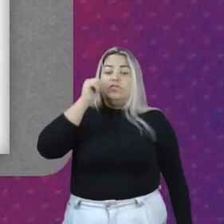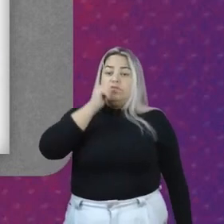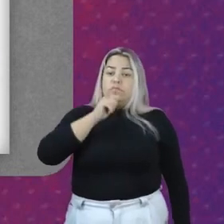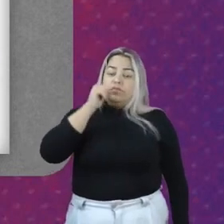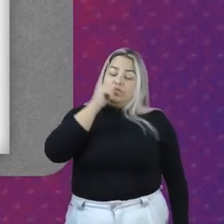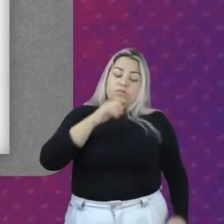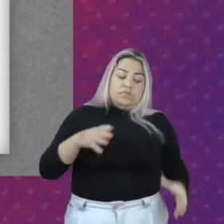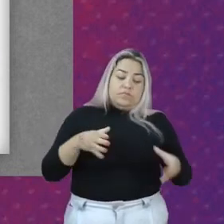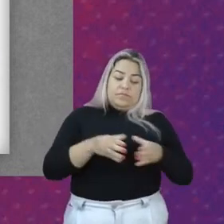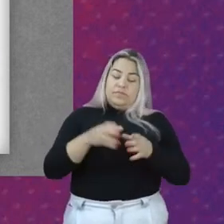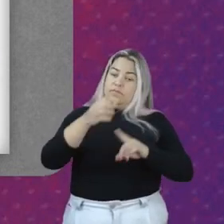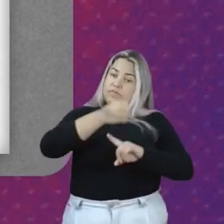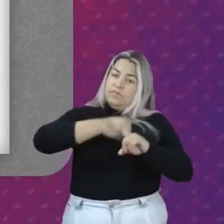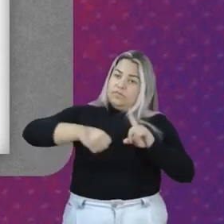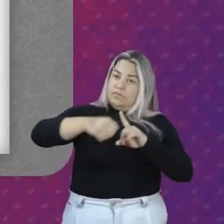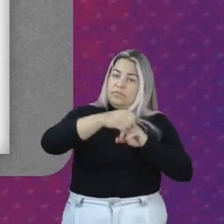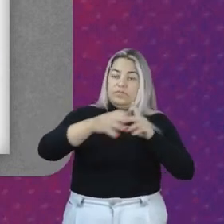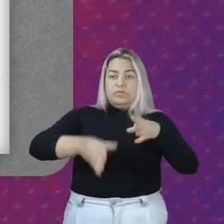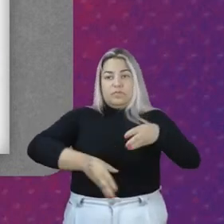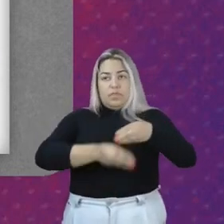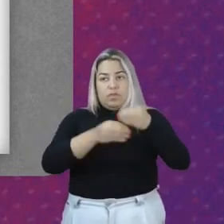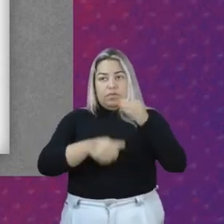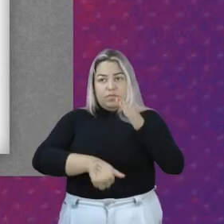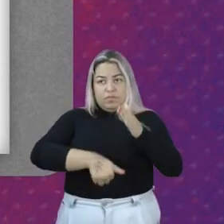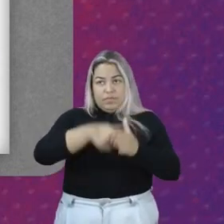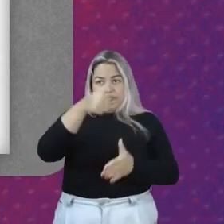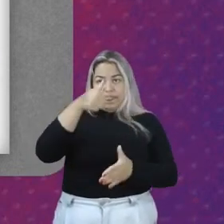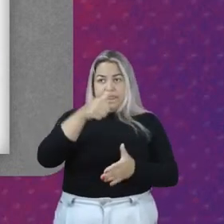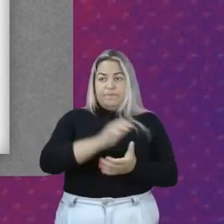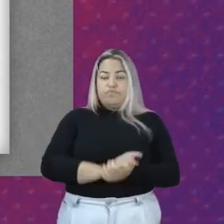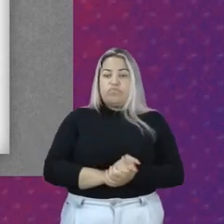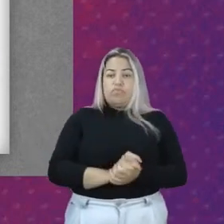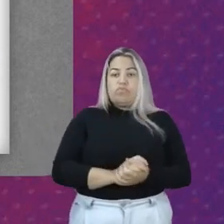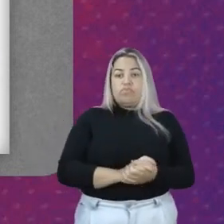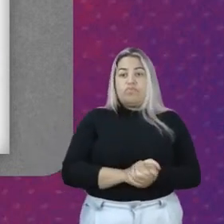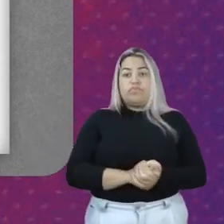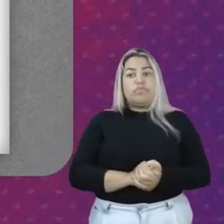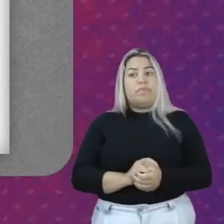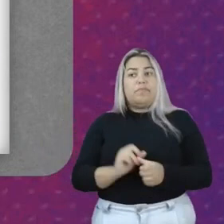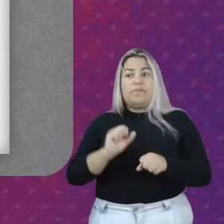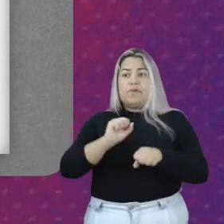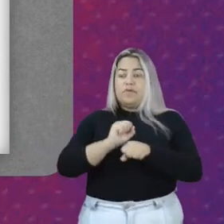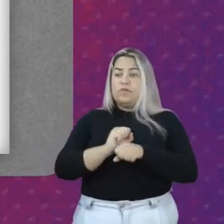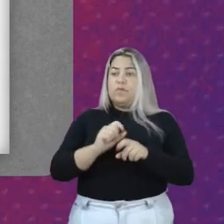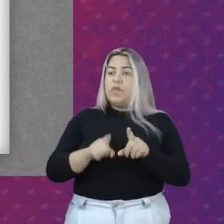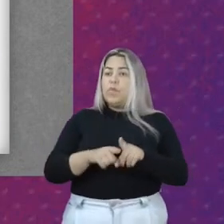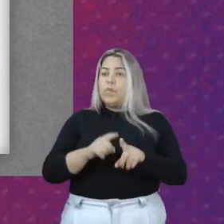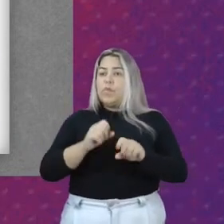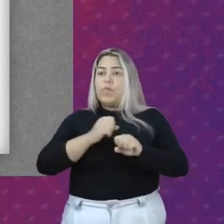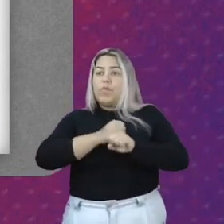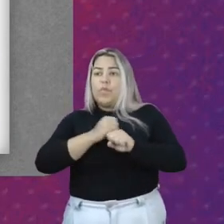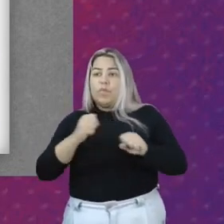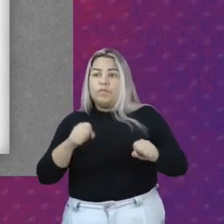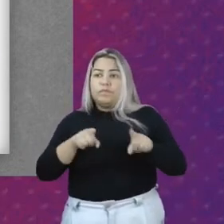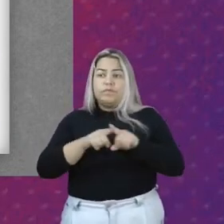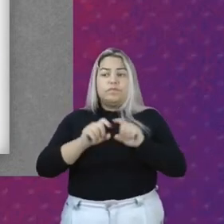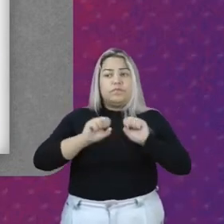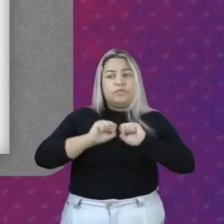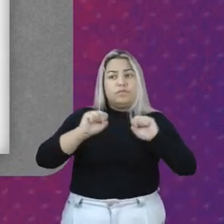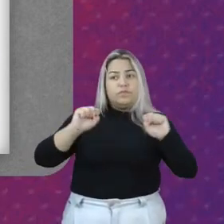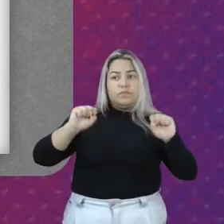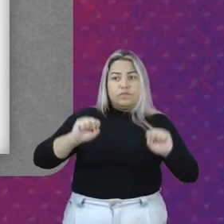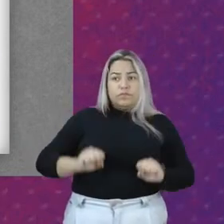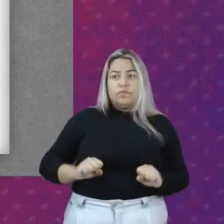classe nos coloca. Primeiro, da questão de restringir o mínimo possível a interferência do